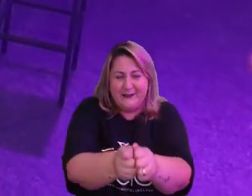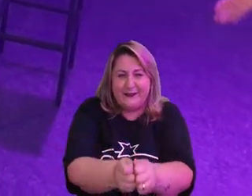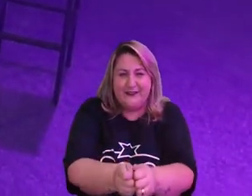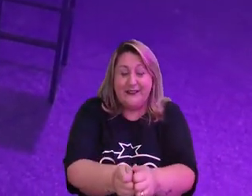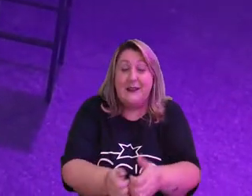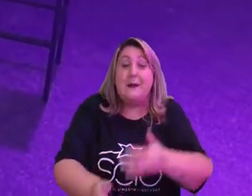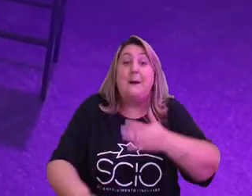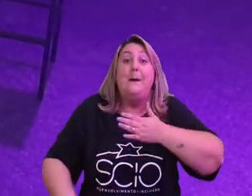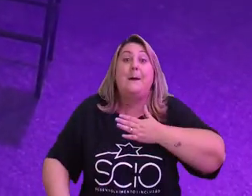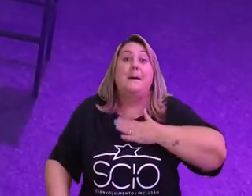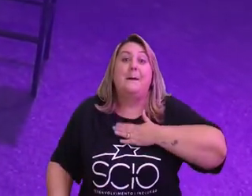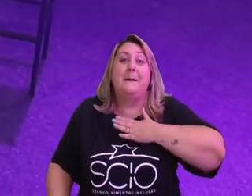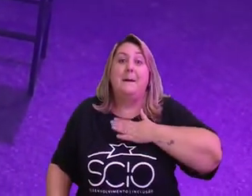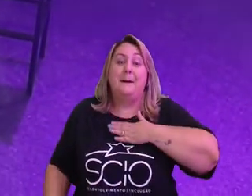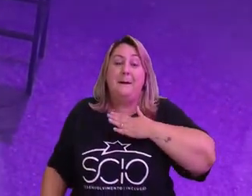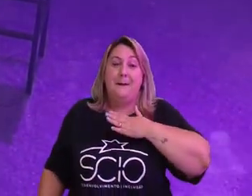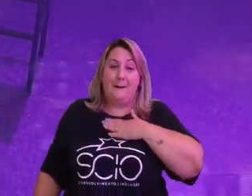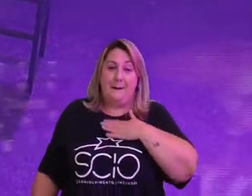Vamos lá, Citro Suco.